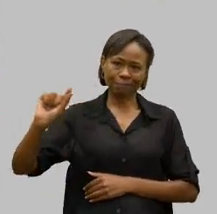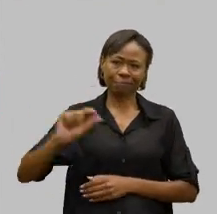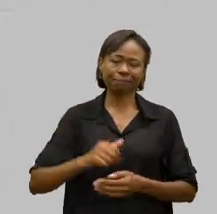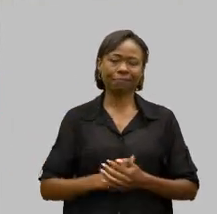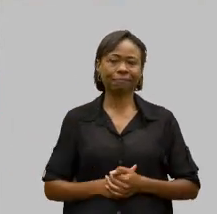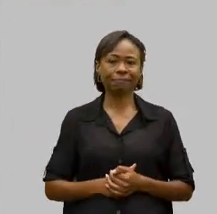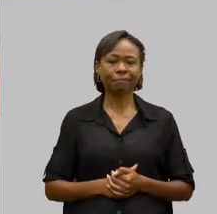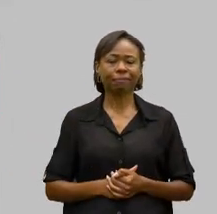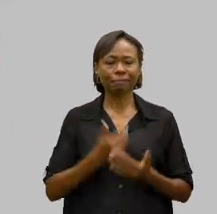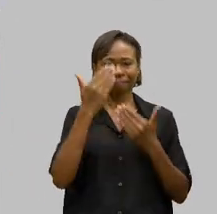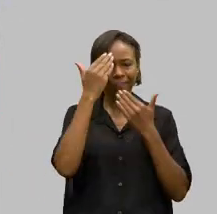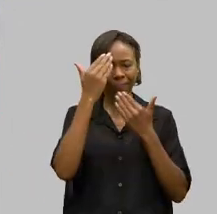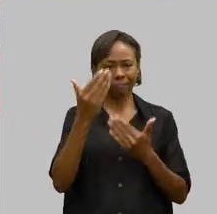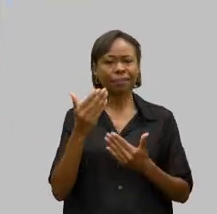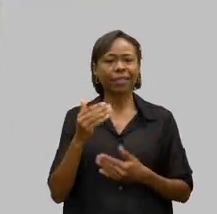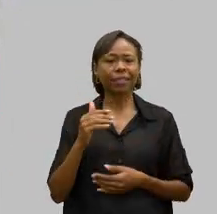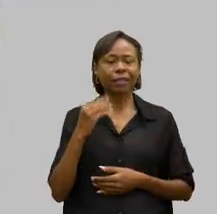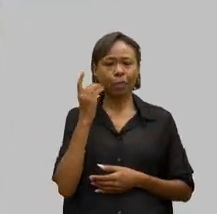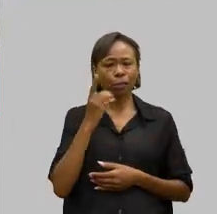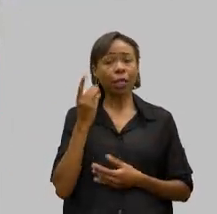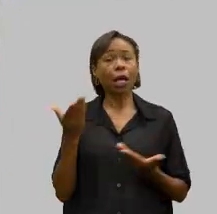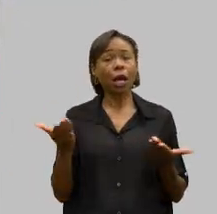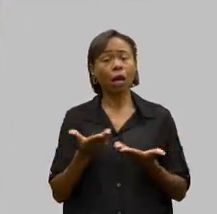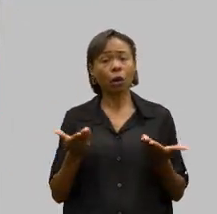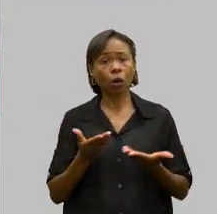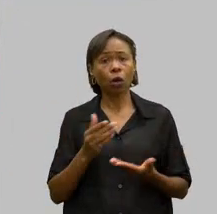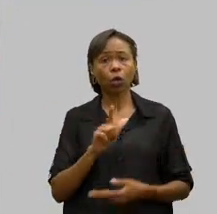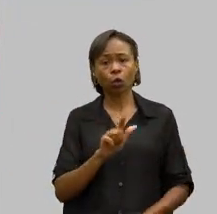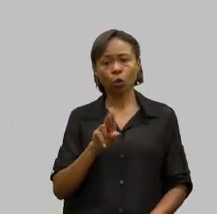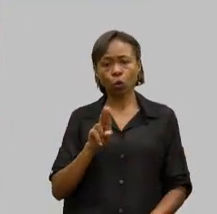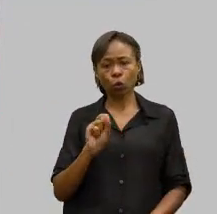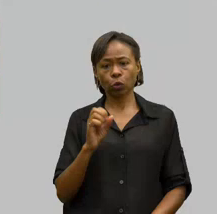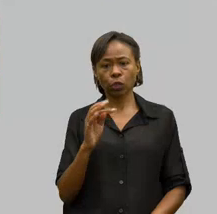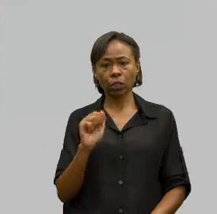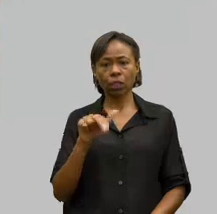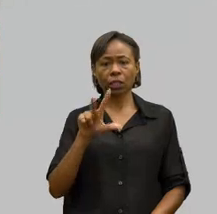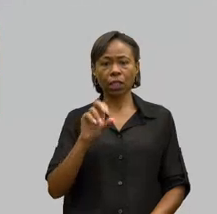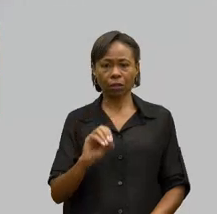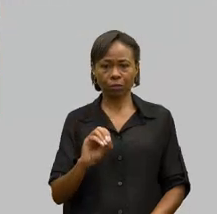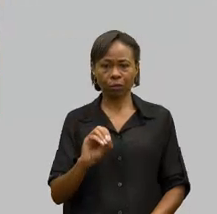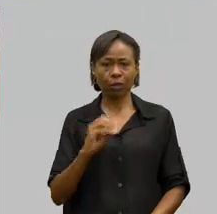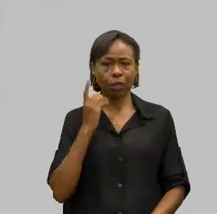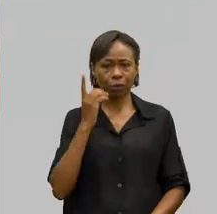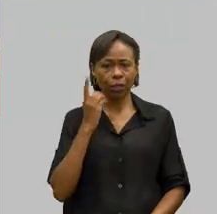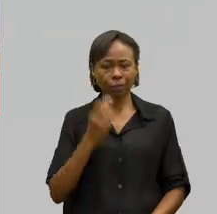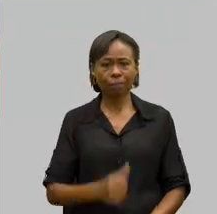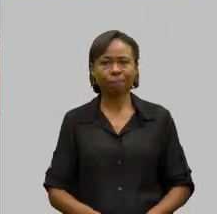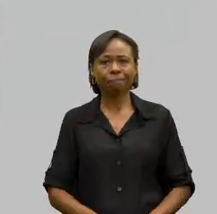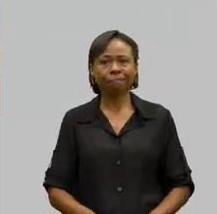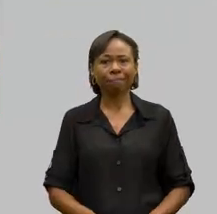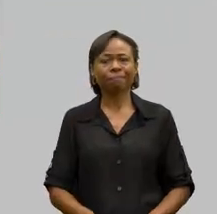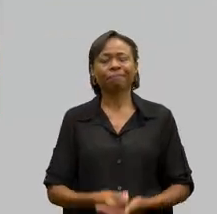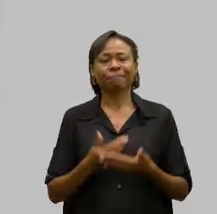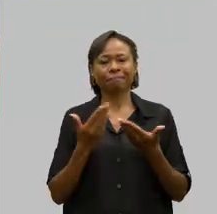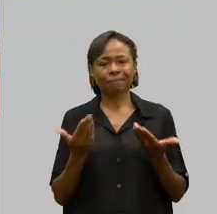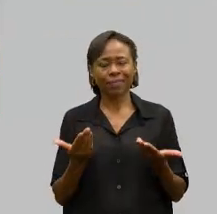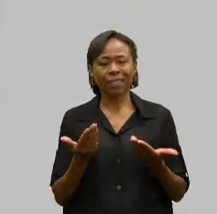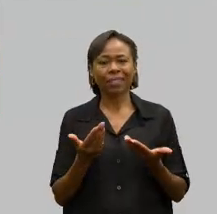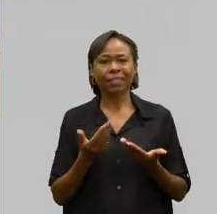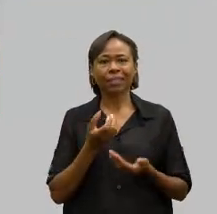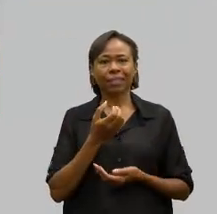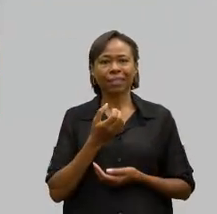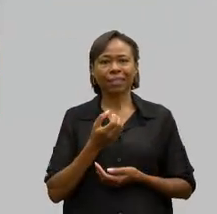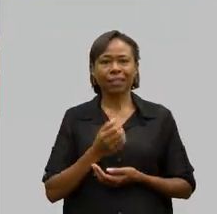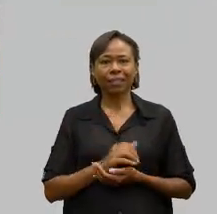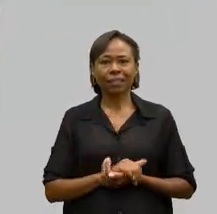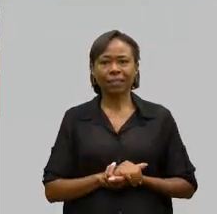deputada. Com a palavra agora o deputado Gustavo Santana. Presidente, deputada Bia, eu sei,